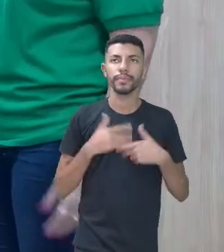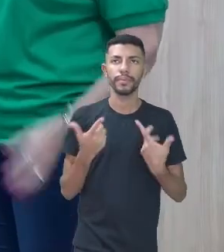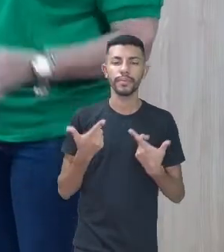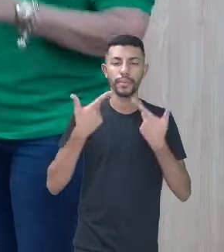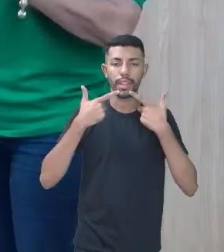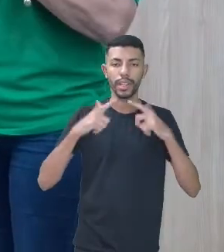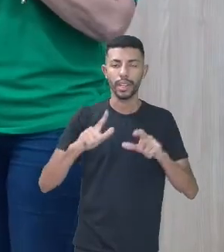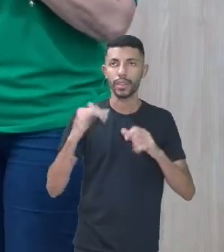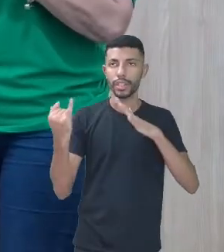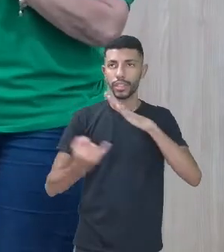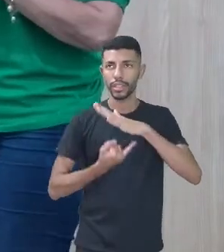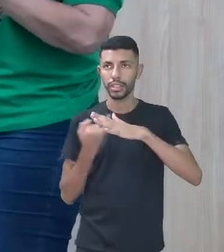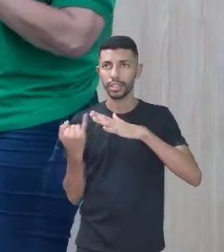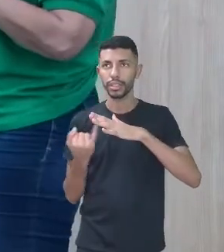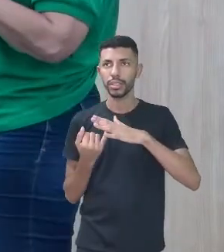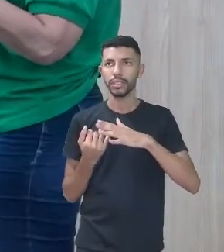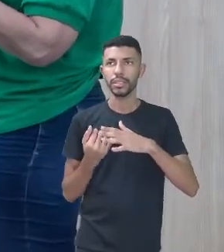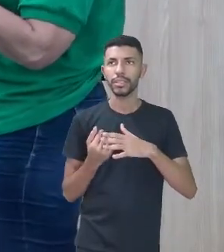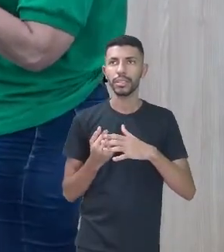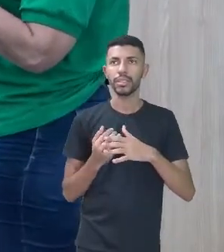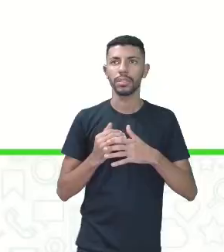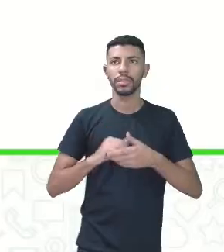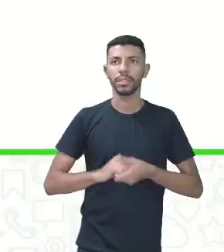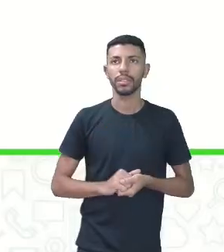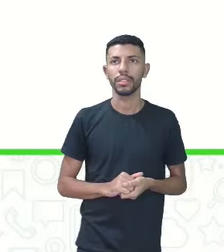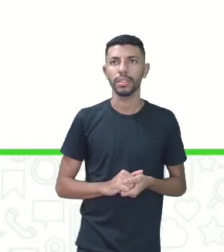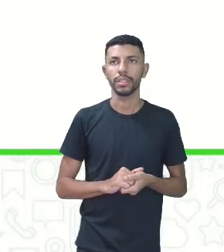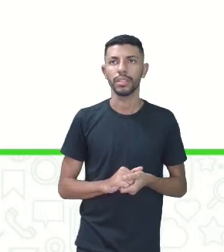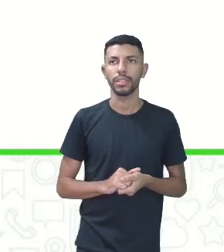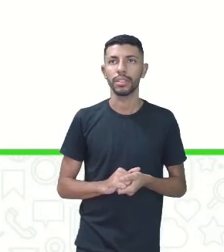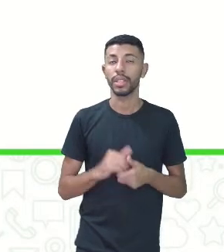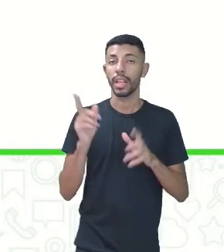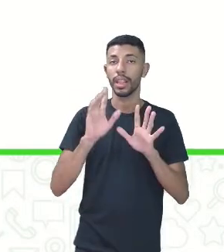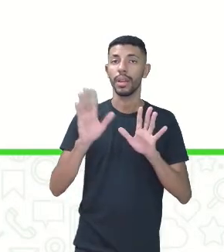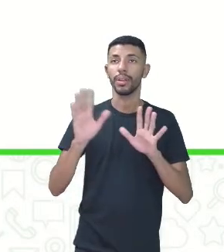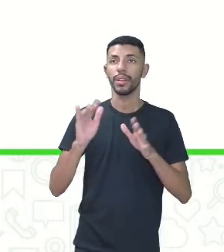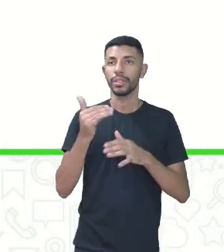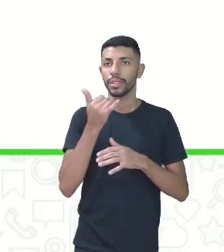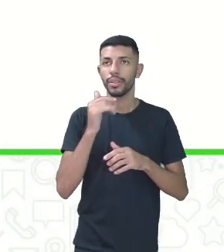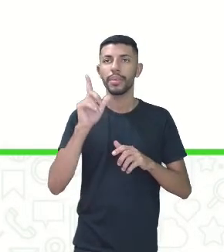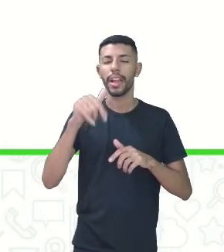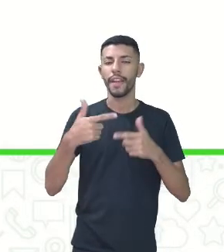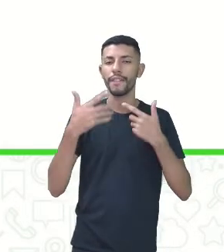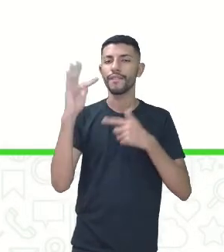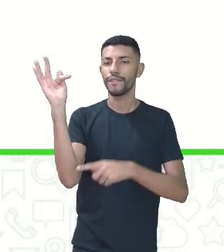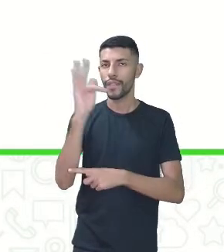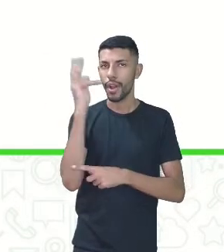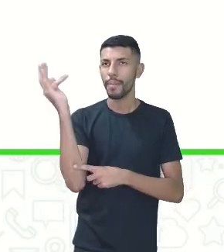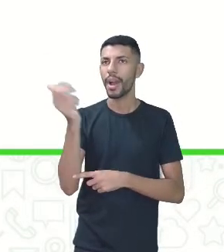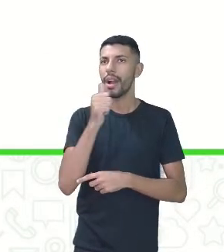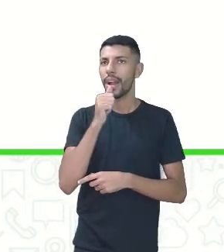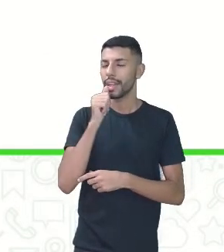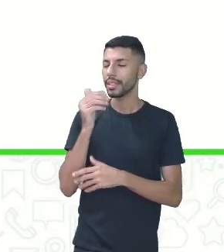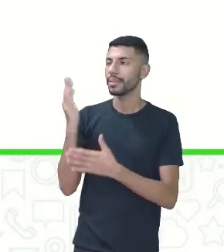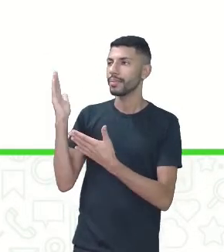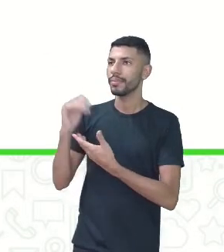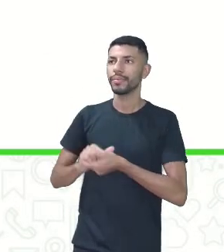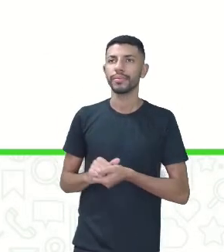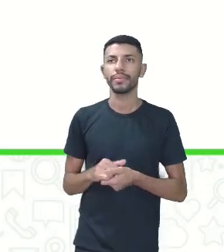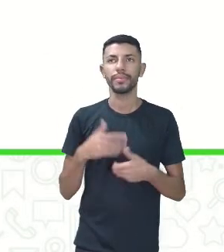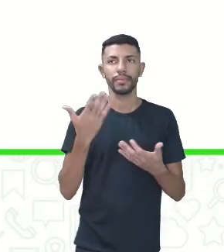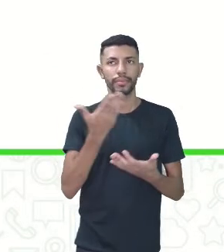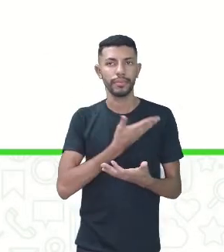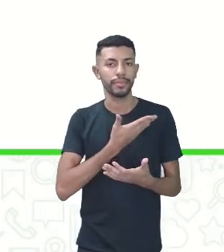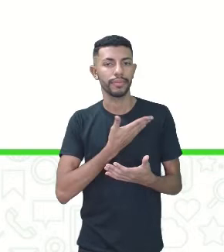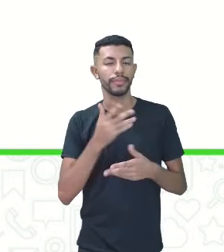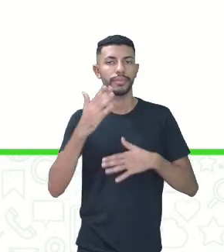Já a linguagem informal, está ali os colegas, né? Ali ainda é a parte formal, né? Então,